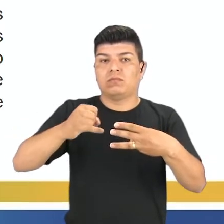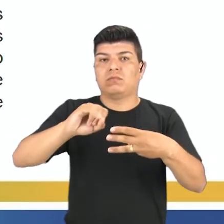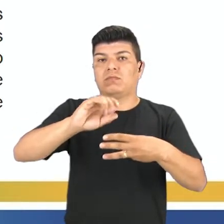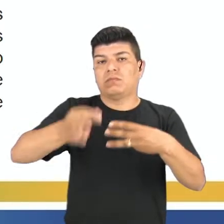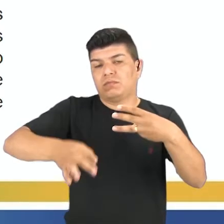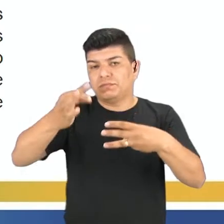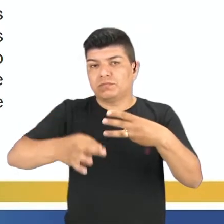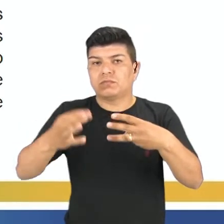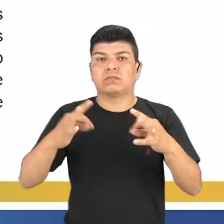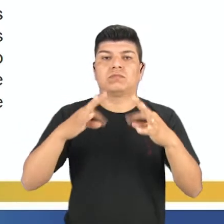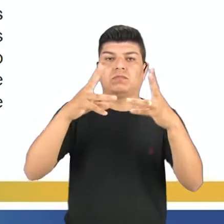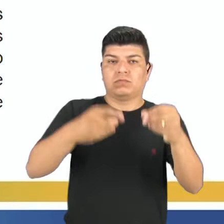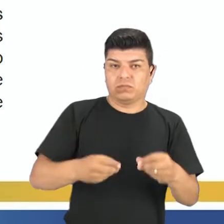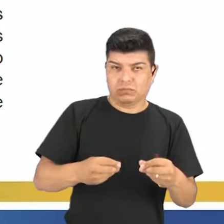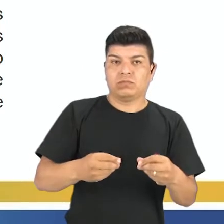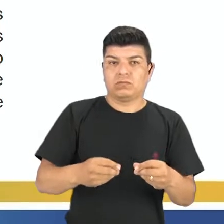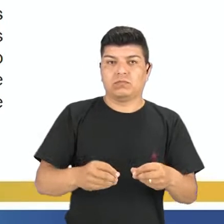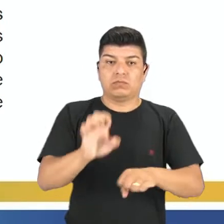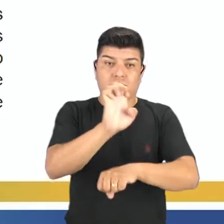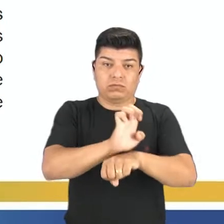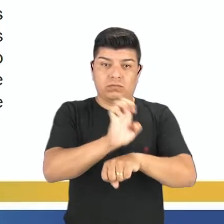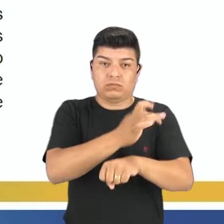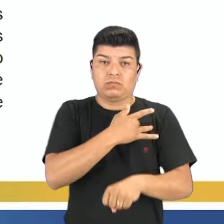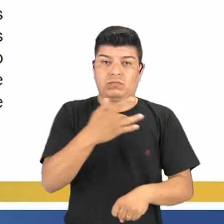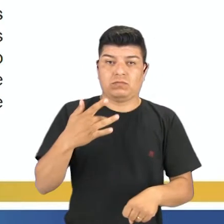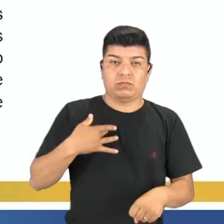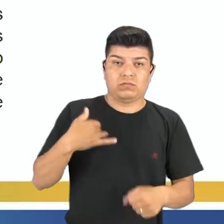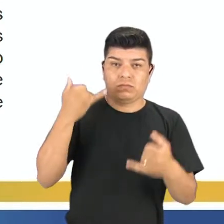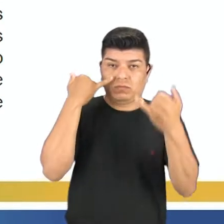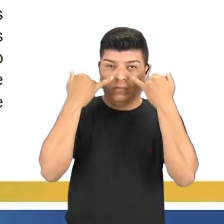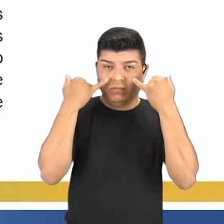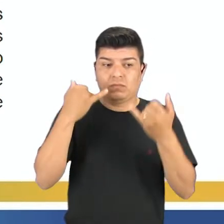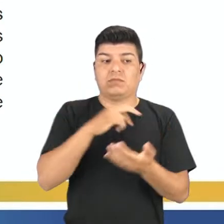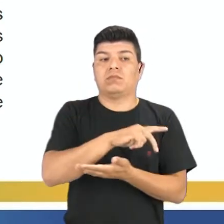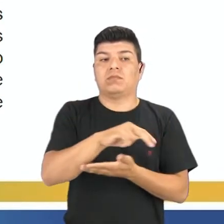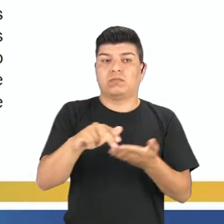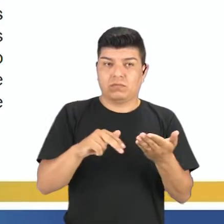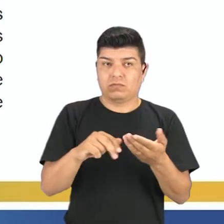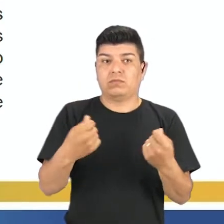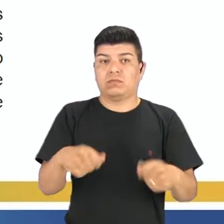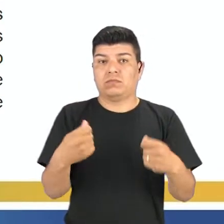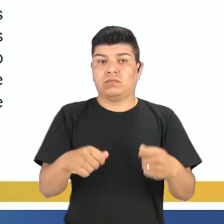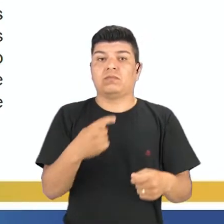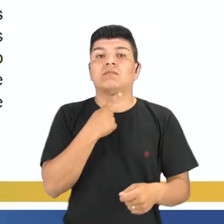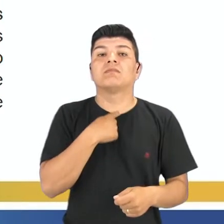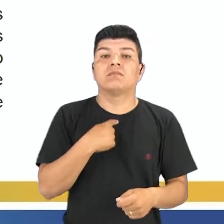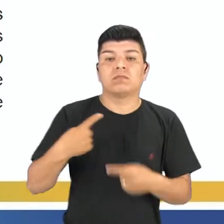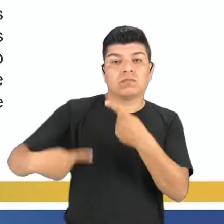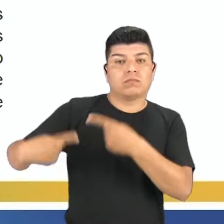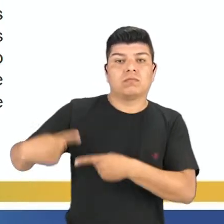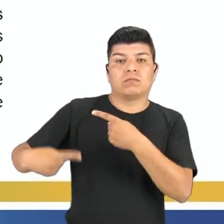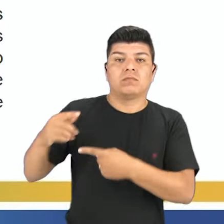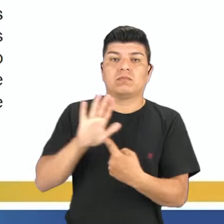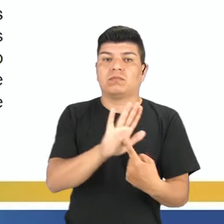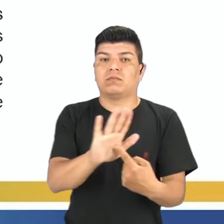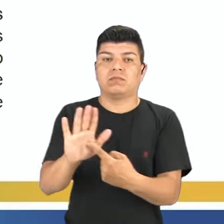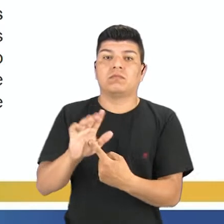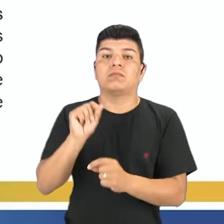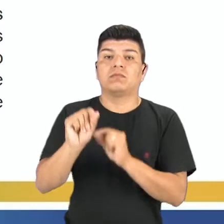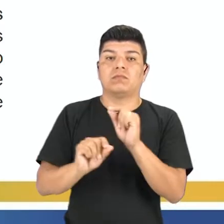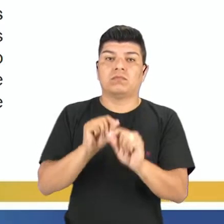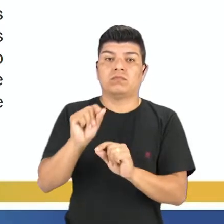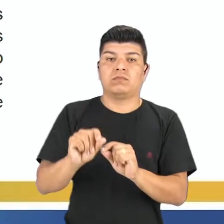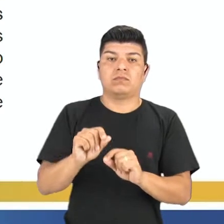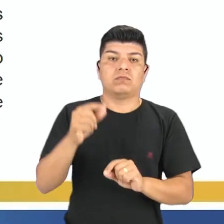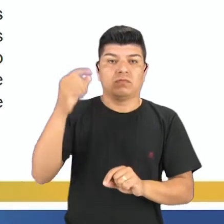educação, direito de todos e dever do Estado, a saúde, a informação, dentre outros, depende da vontade política posta e do grau